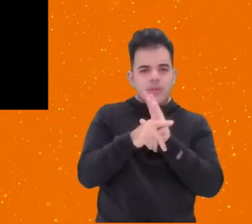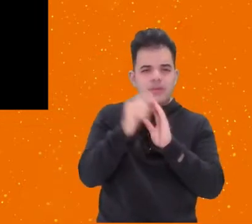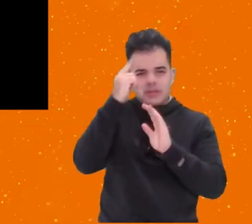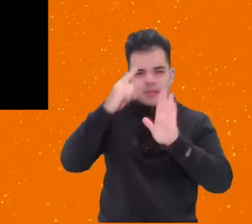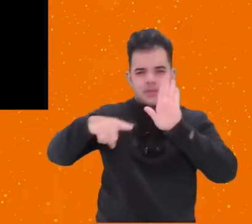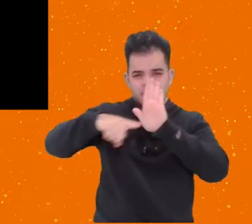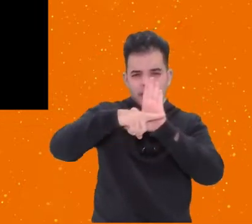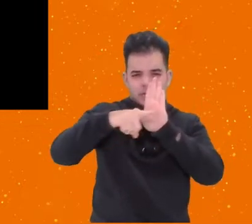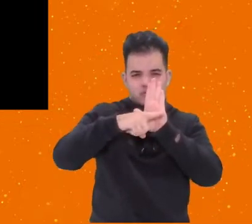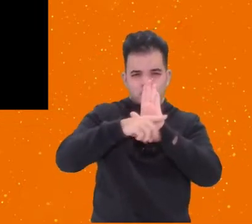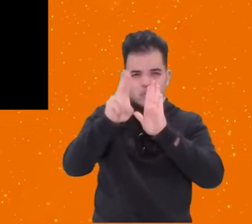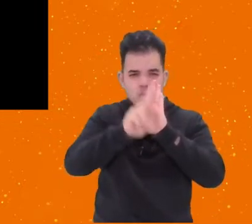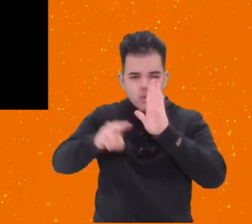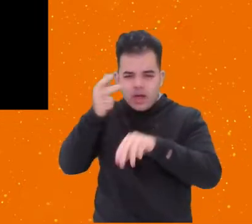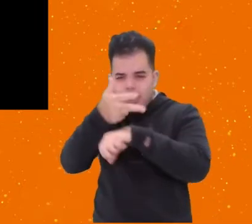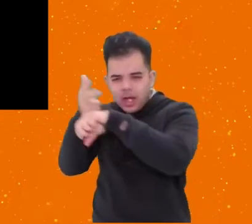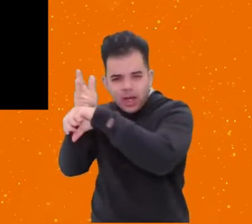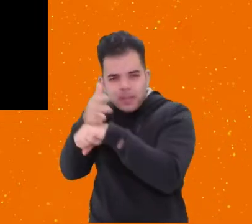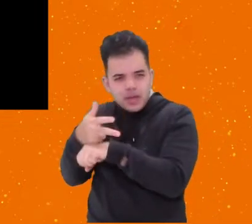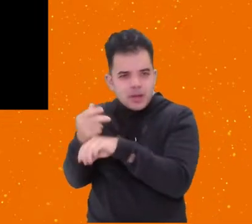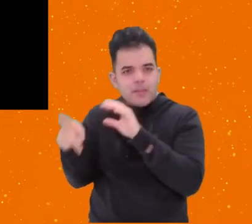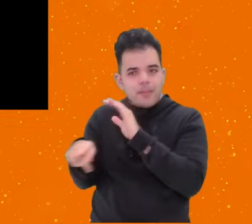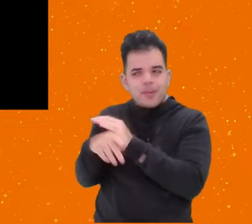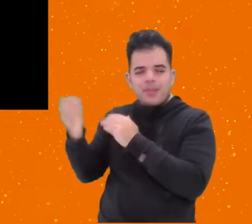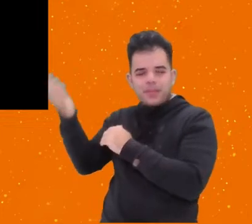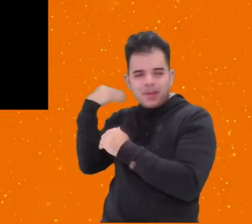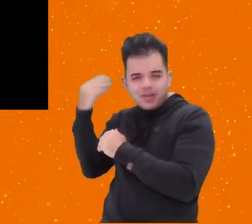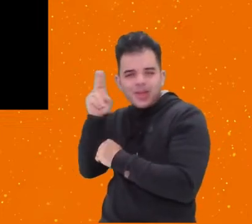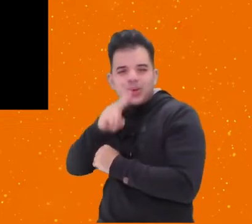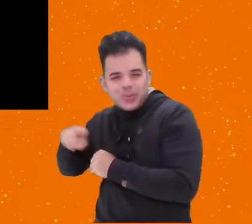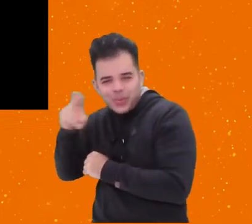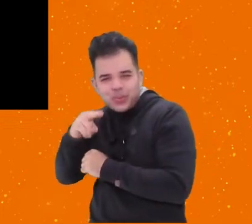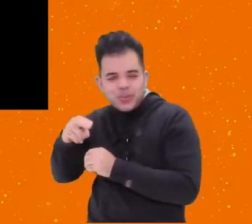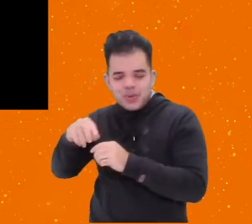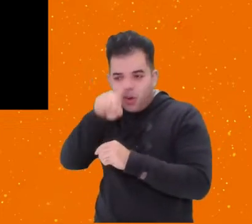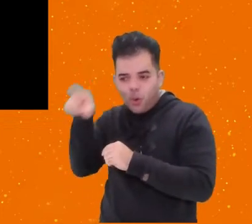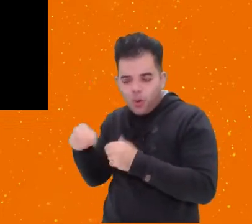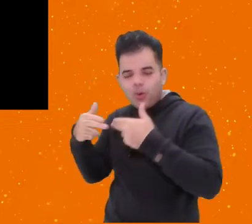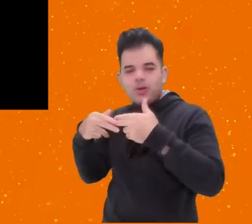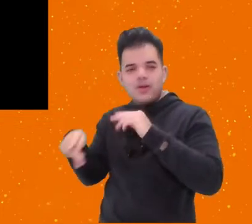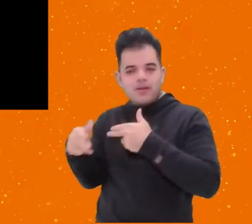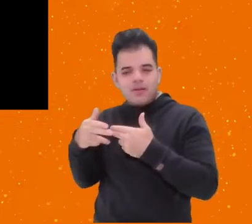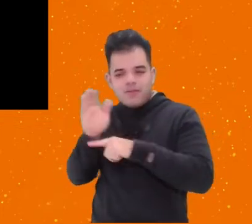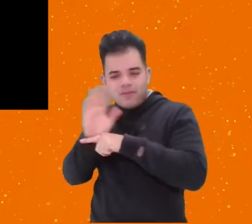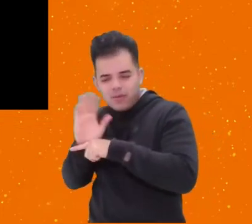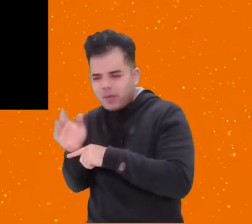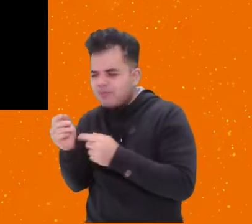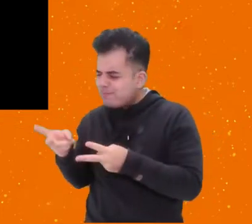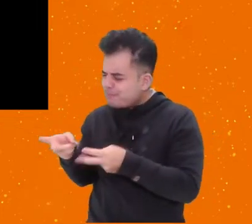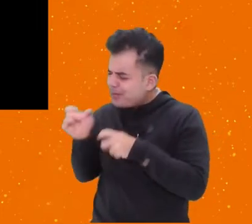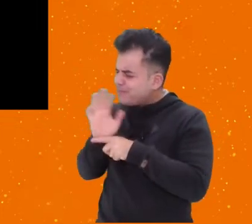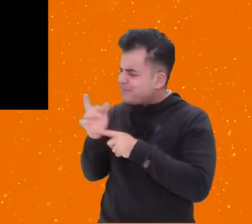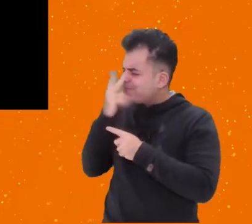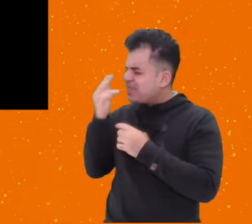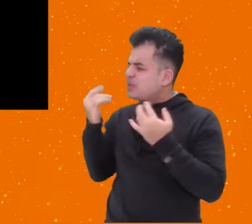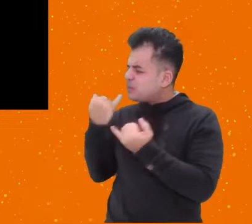Então, muita gente, quando começou, de que veio da película lá do filme, começou a usar uma Arri e falou: poxa, não senti muita diferença na imagem, achei bem